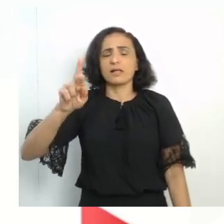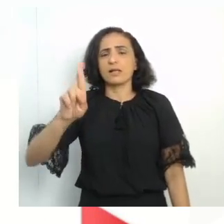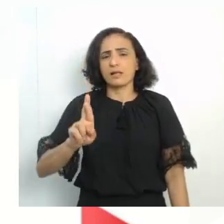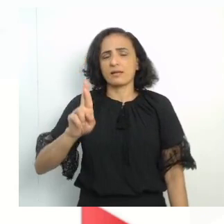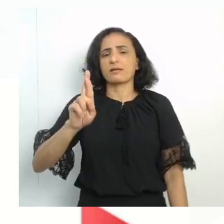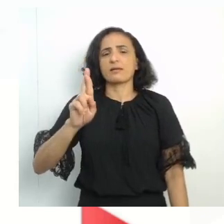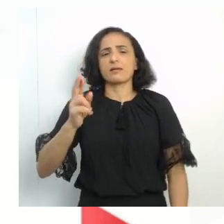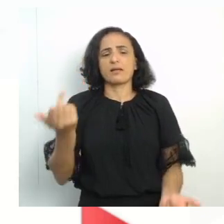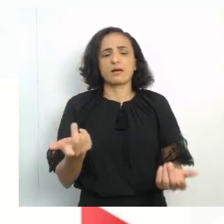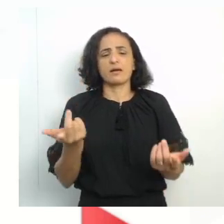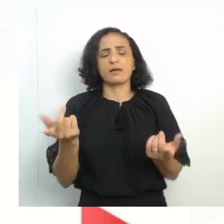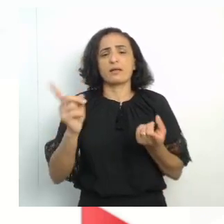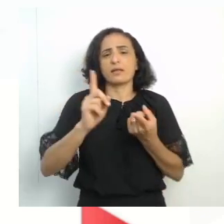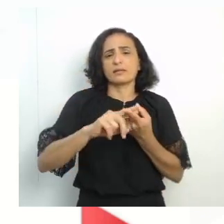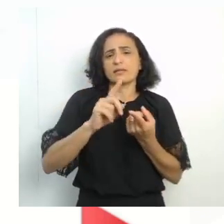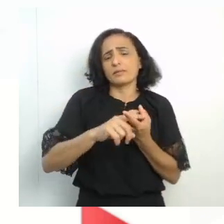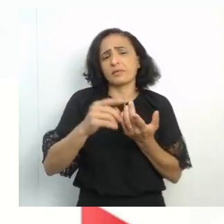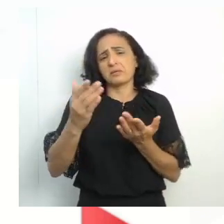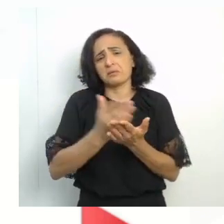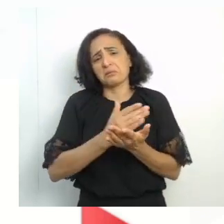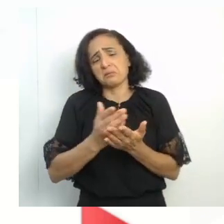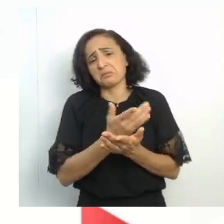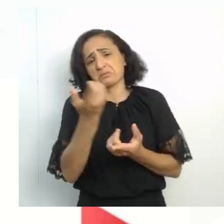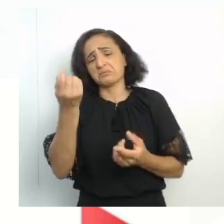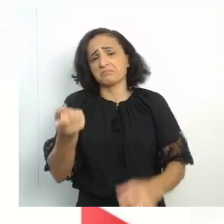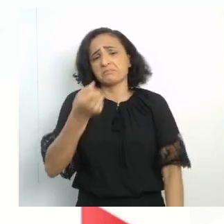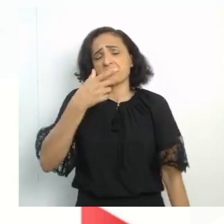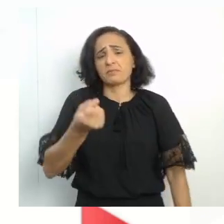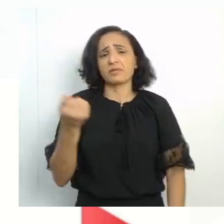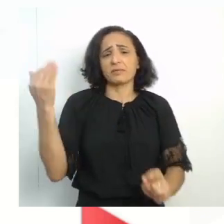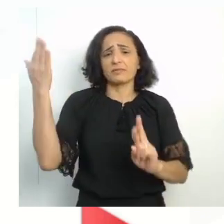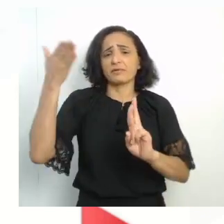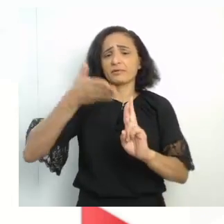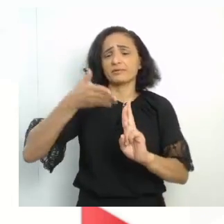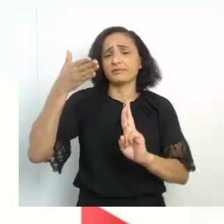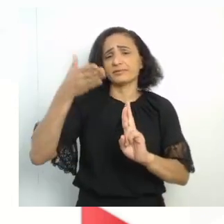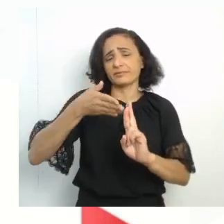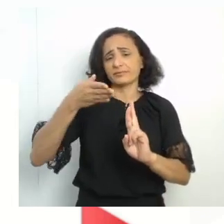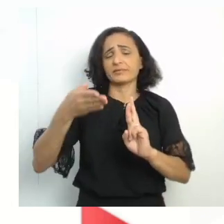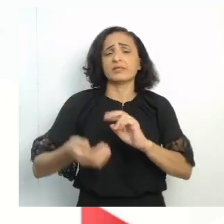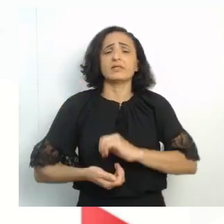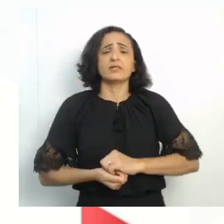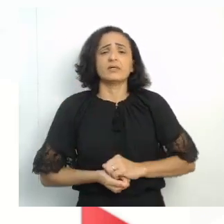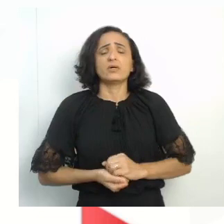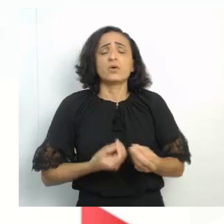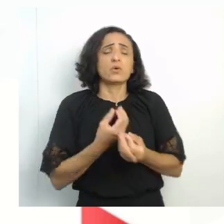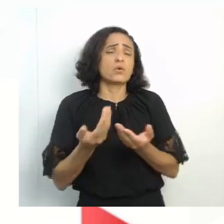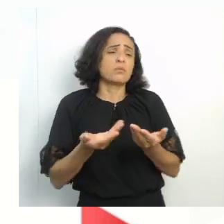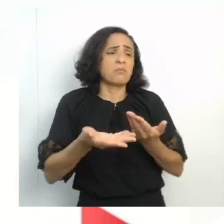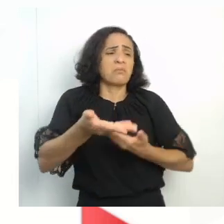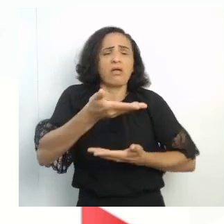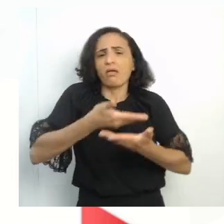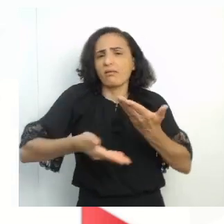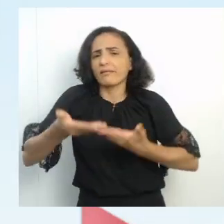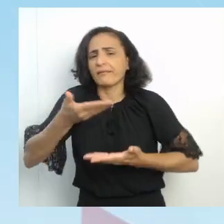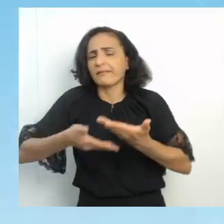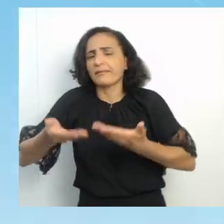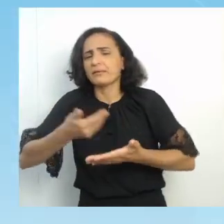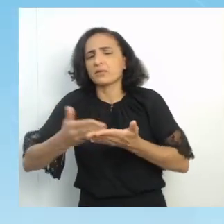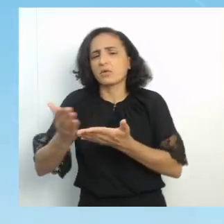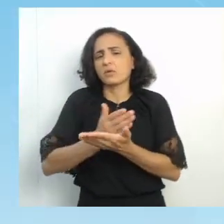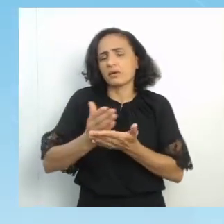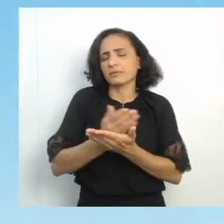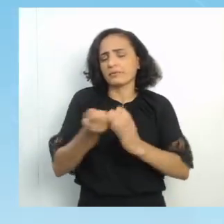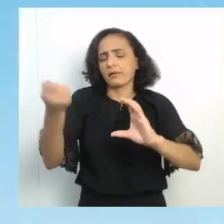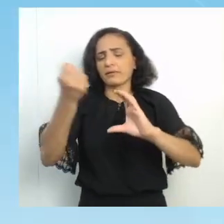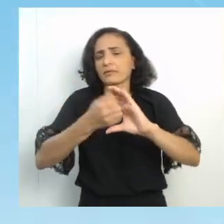medicamento de referência. A diferença entre eles está relacionada a alguns aspectos.